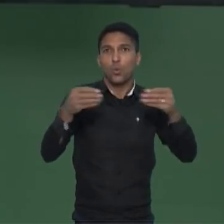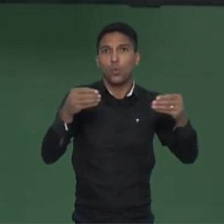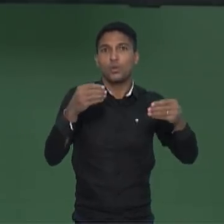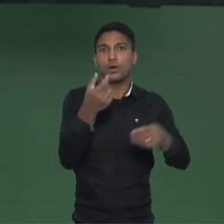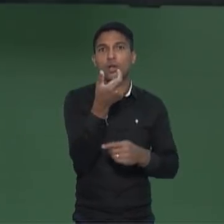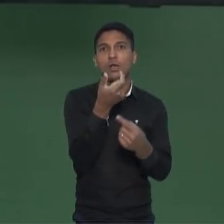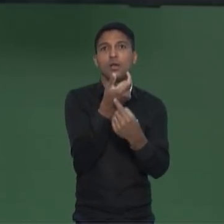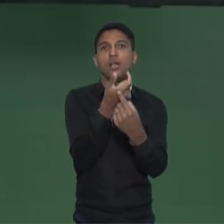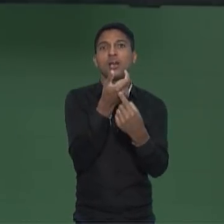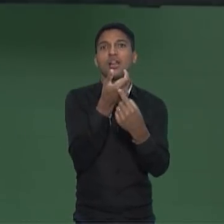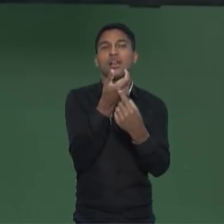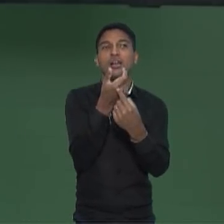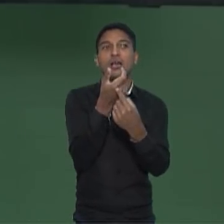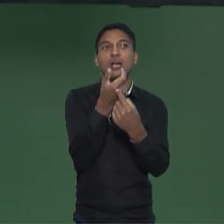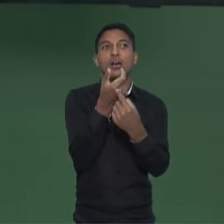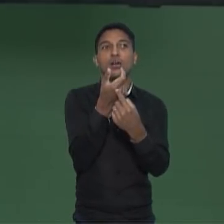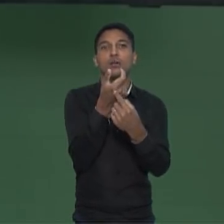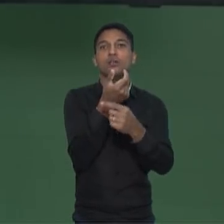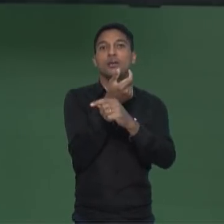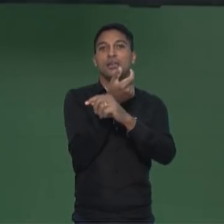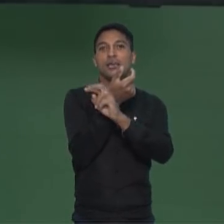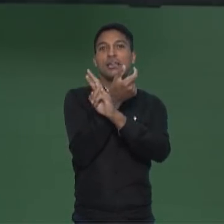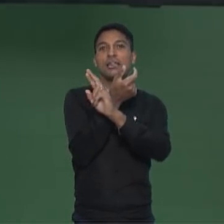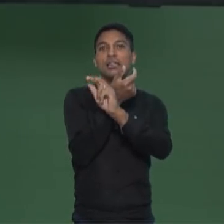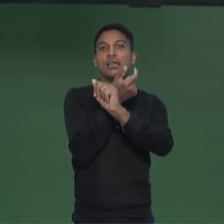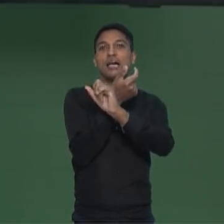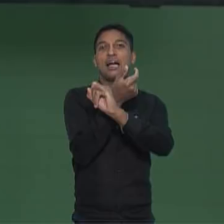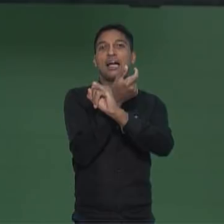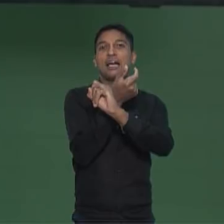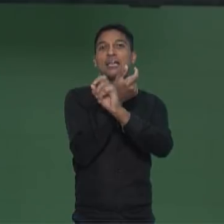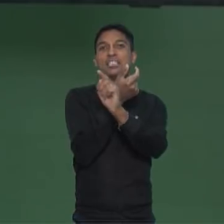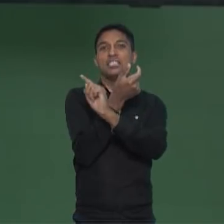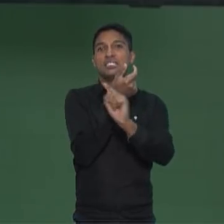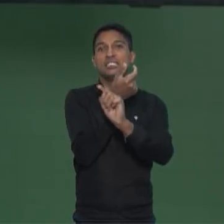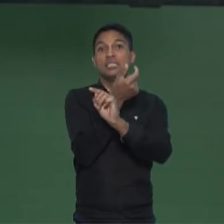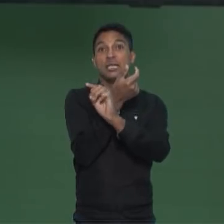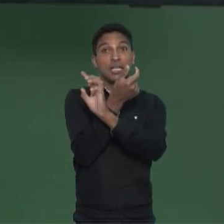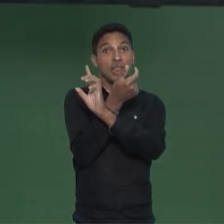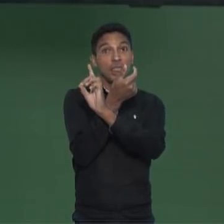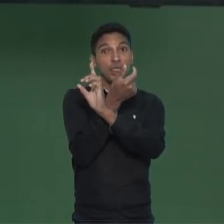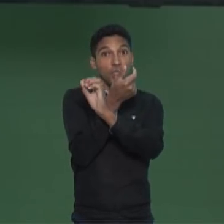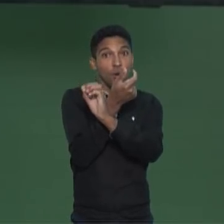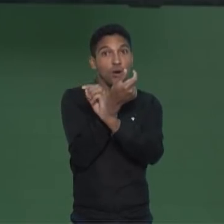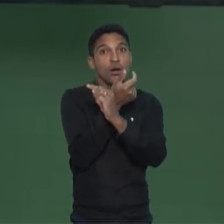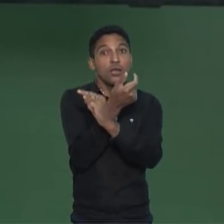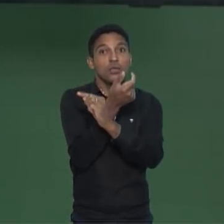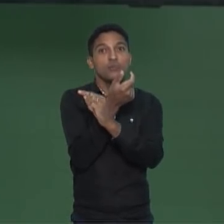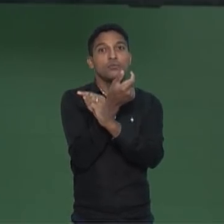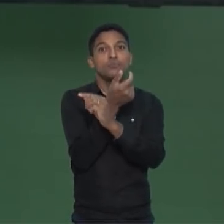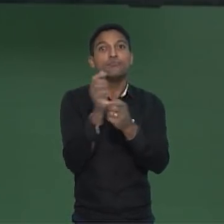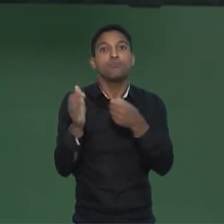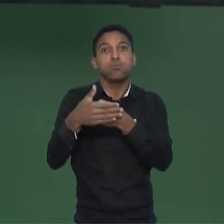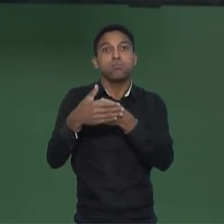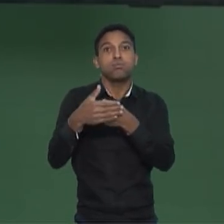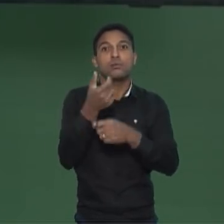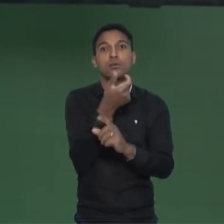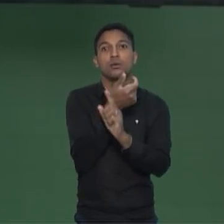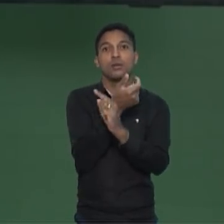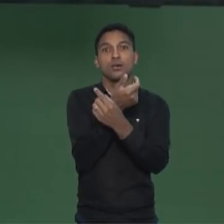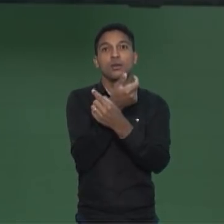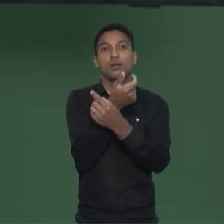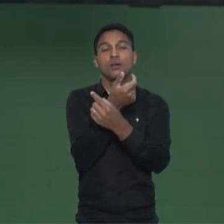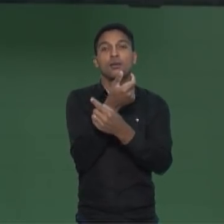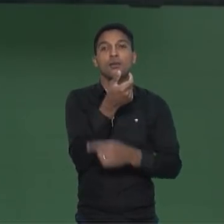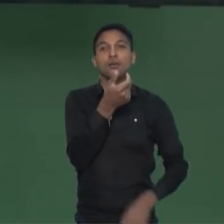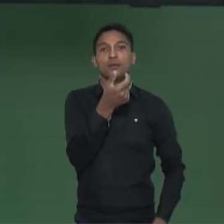na raiz do foi suprimida a palavra. Um adjunto adverbial, o último, e o